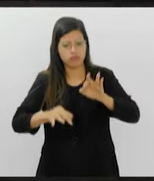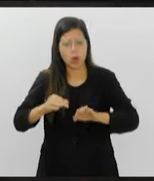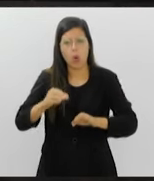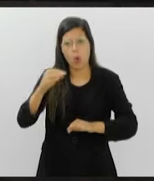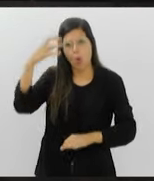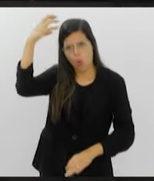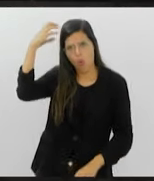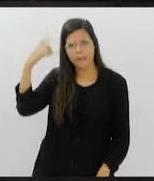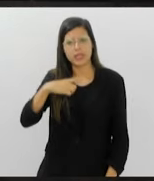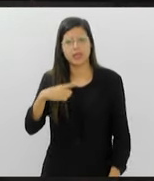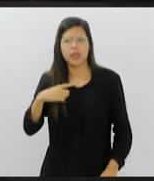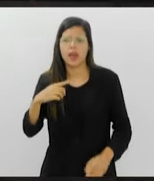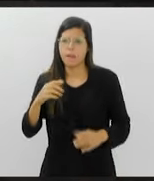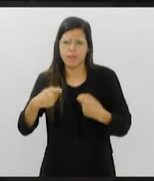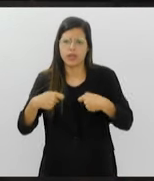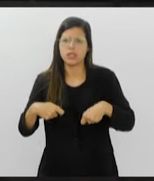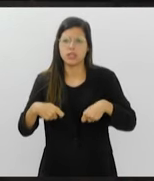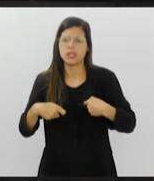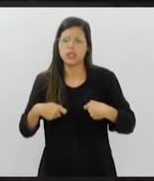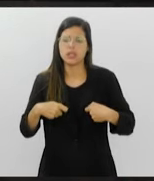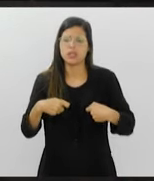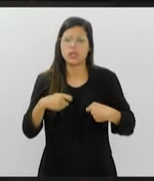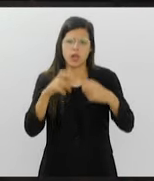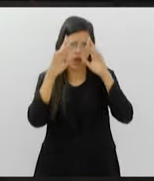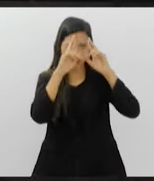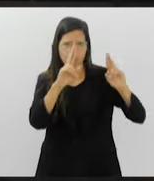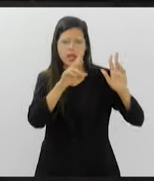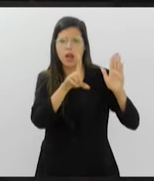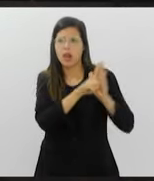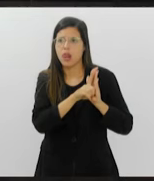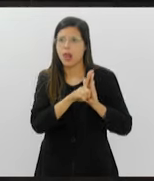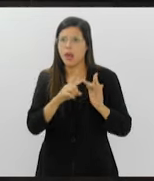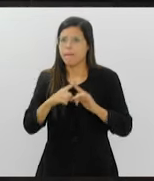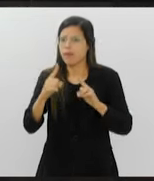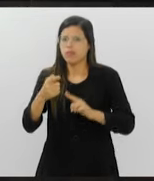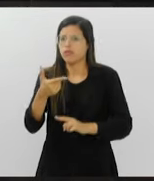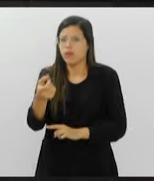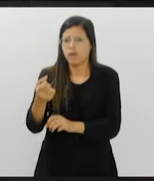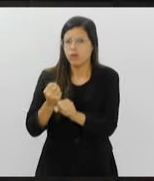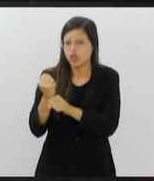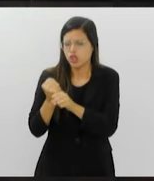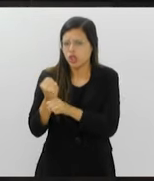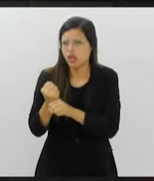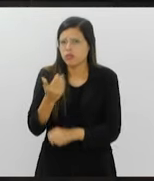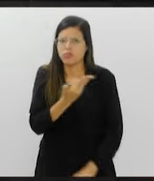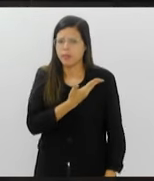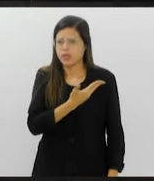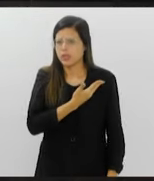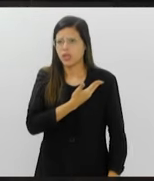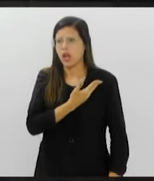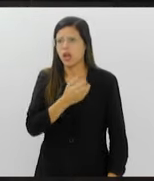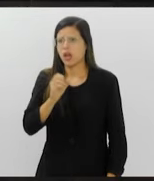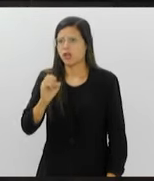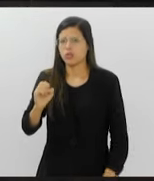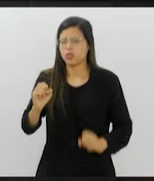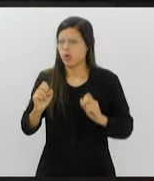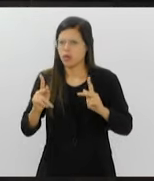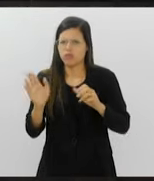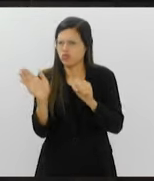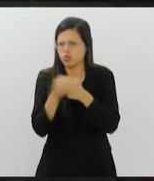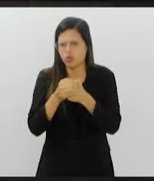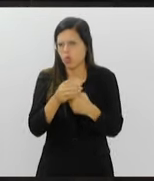pagar pelo erro dele. Mas eu ser amigo dele, ter 20 anos de história com ele, não me condena em nada não, porque eu não fiz nada de errado não. Eu não escondo amigo